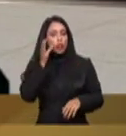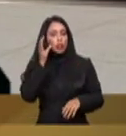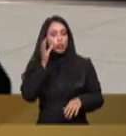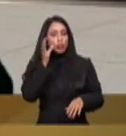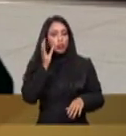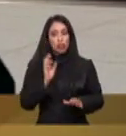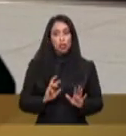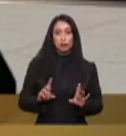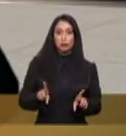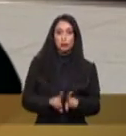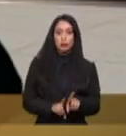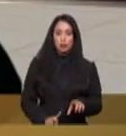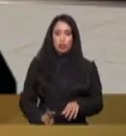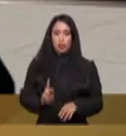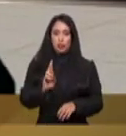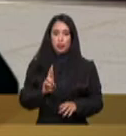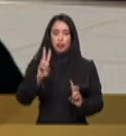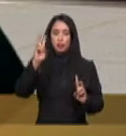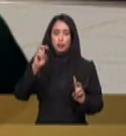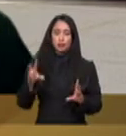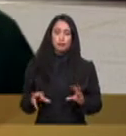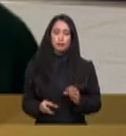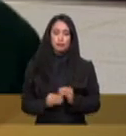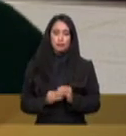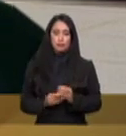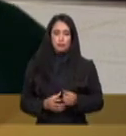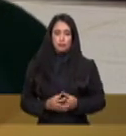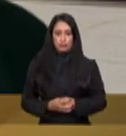seus representantes. Fecho a citação.